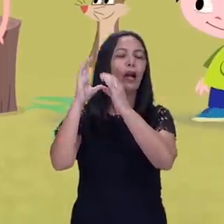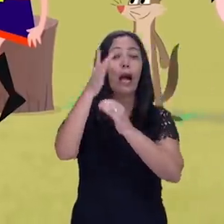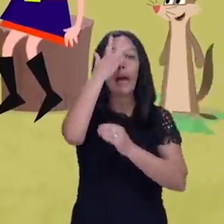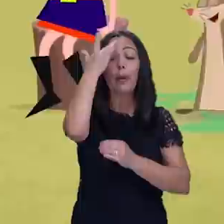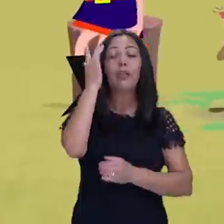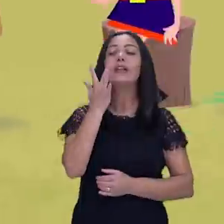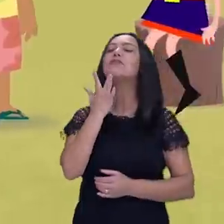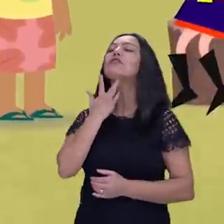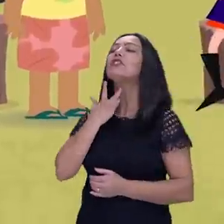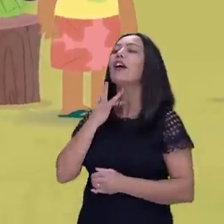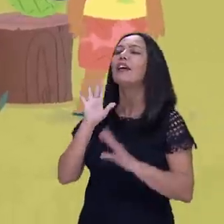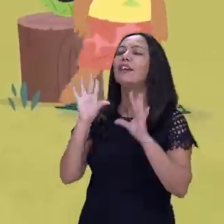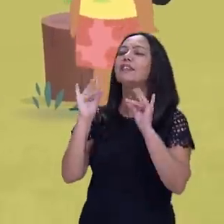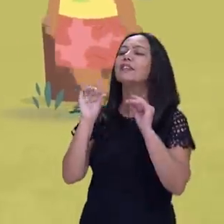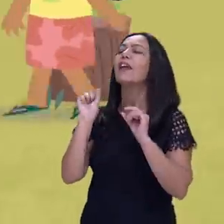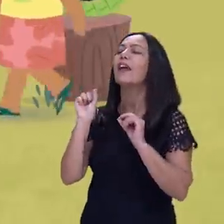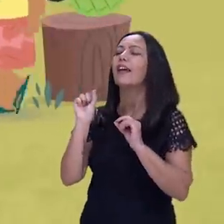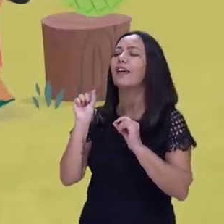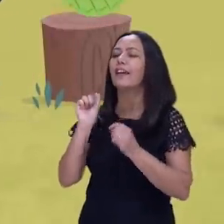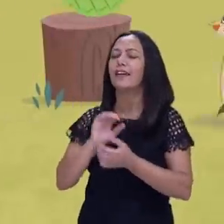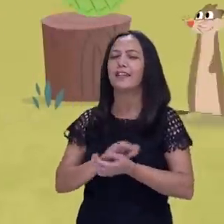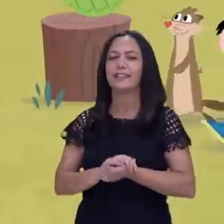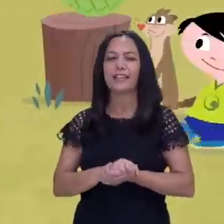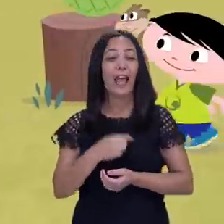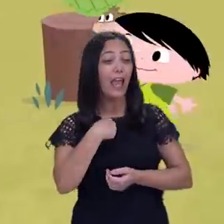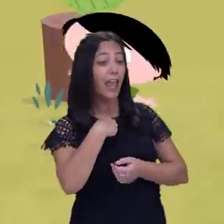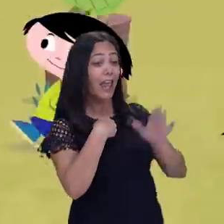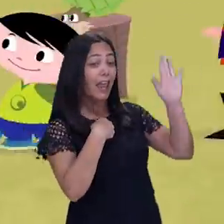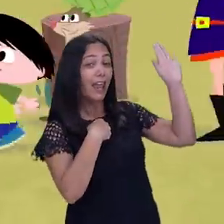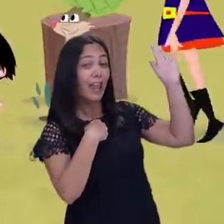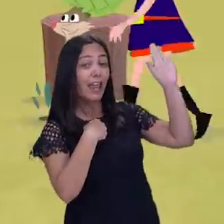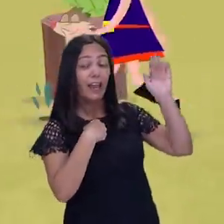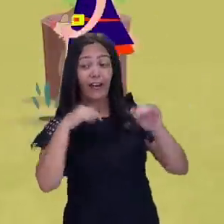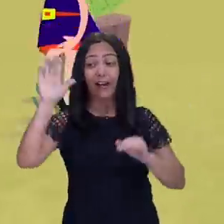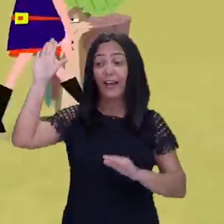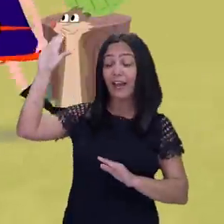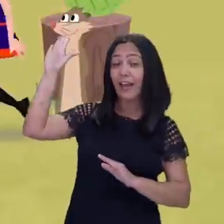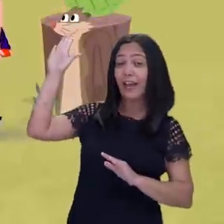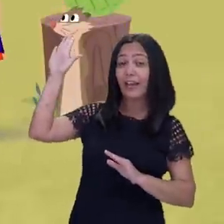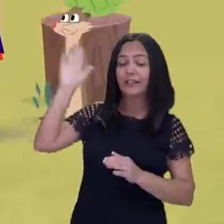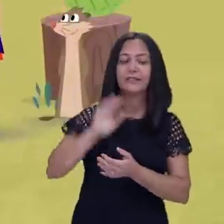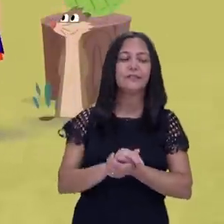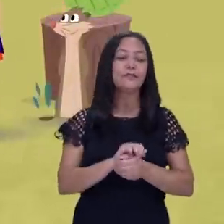com sede? Eu! Espera aí.